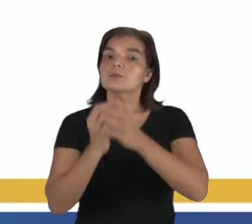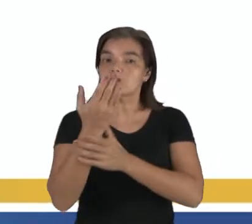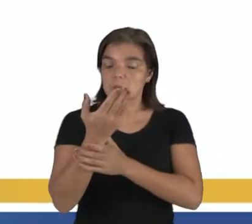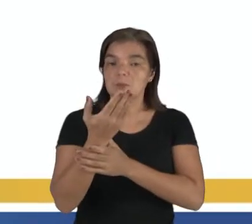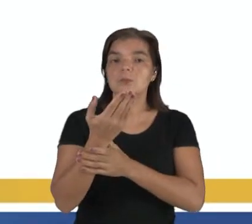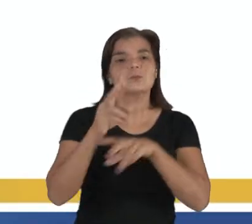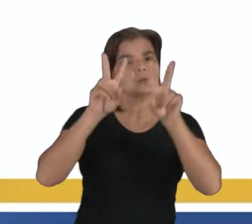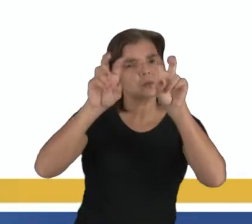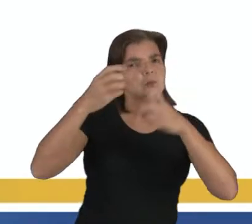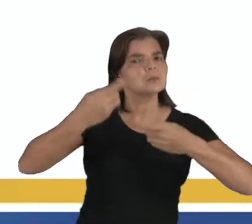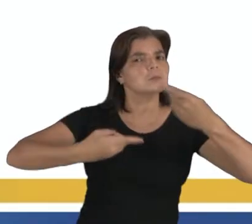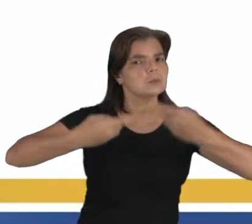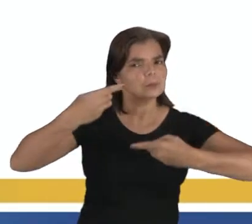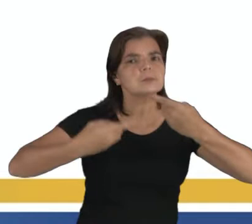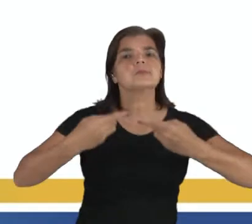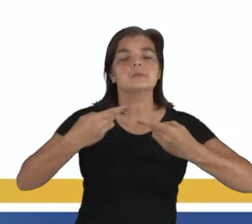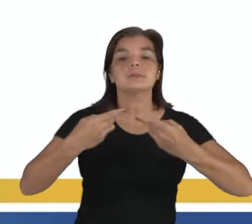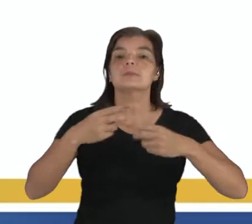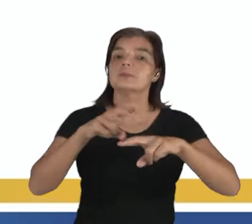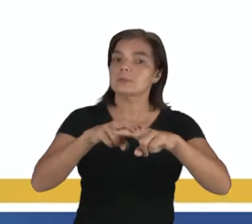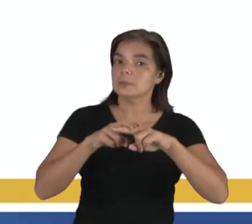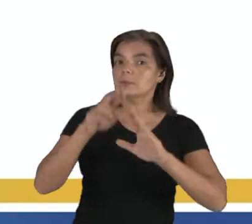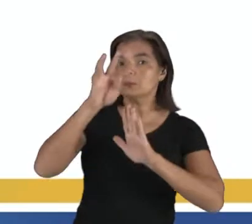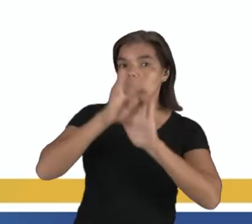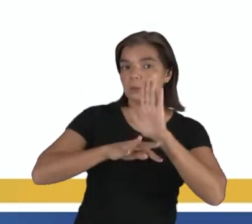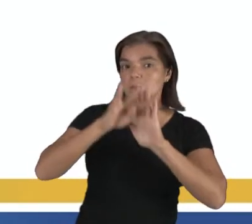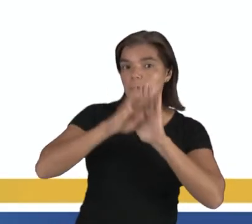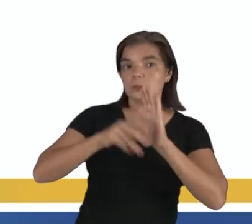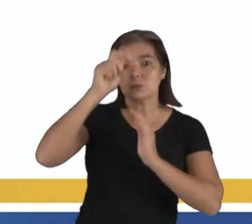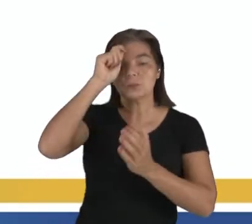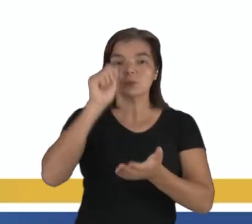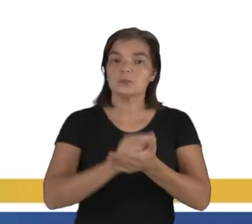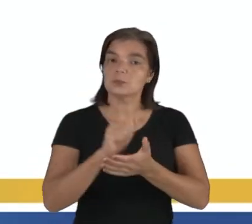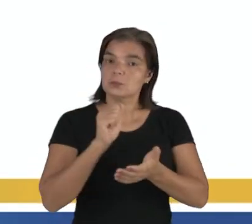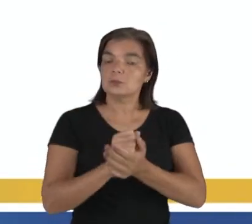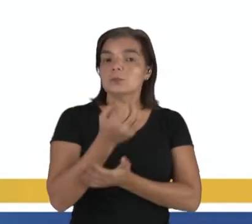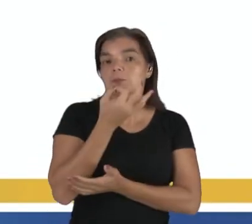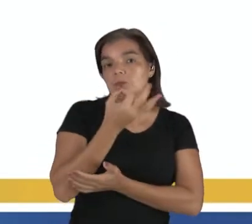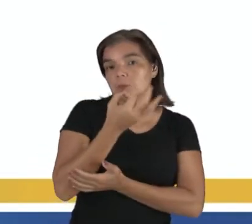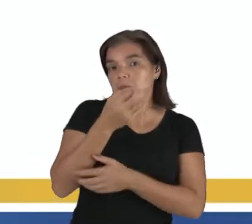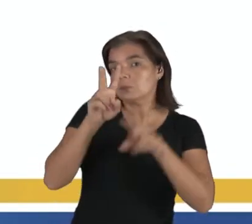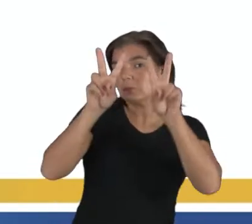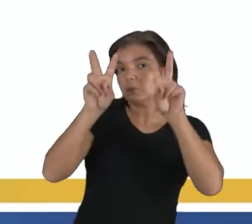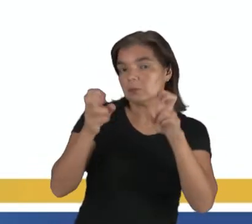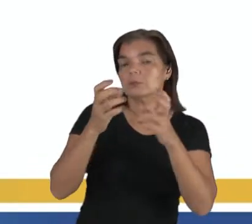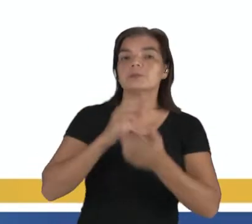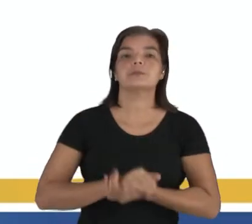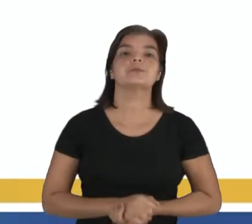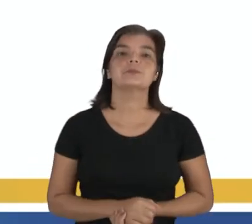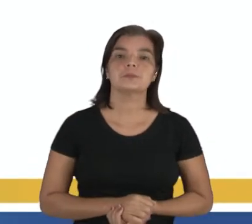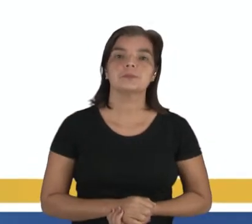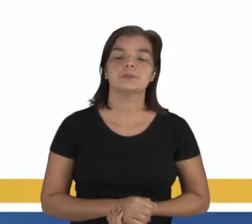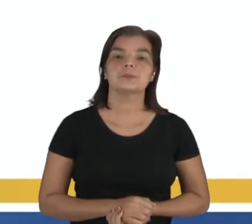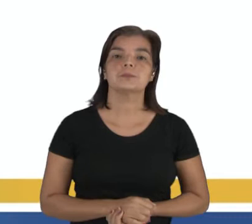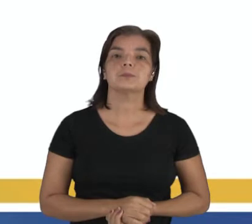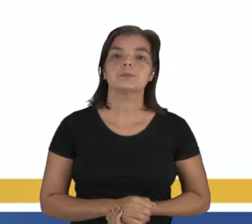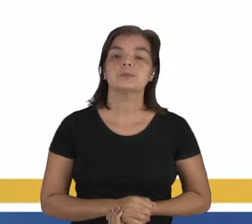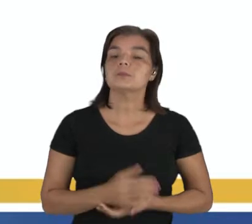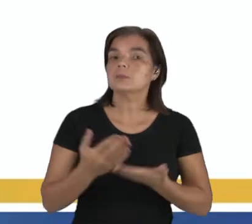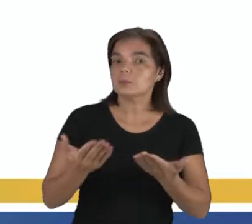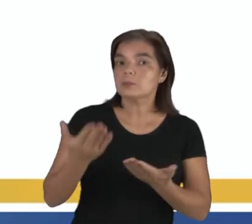questão polêmica e, por meio do texto, seu autor se posiciona sobre o tema.